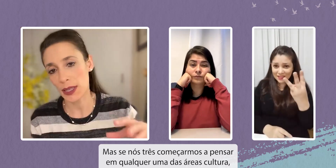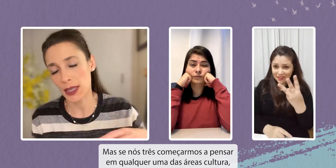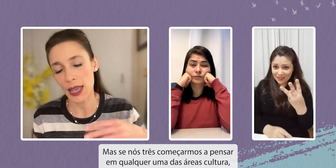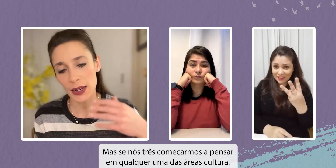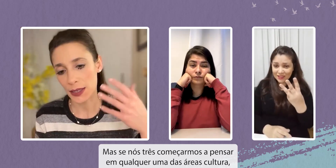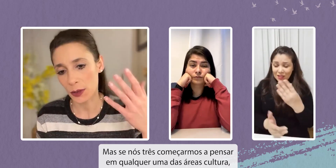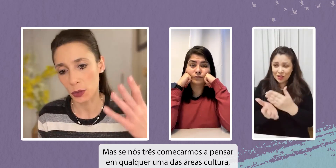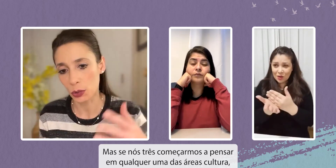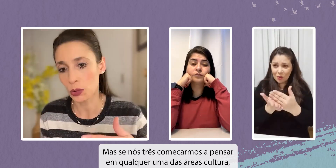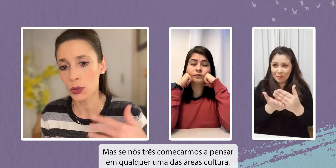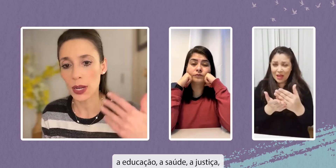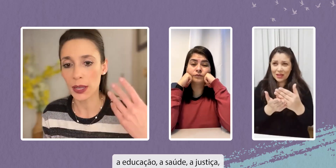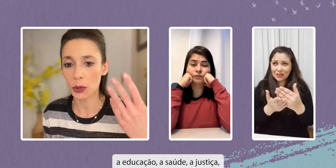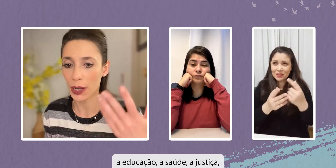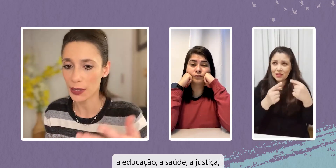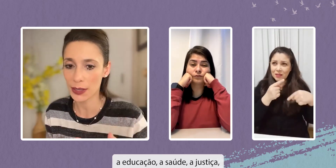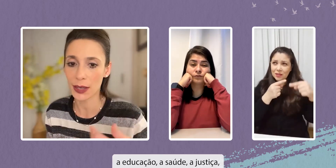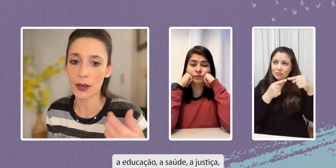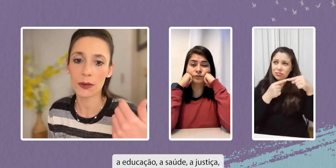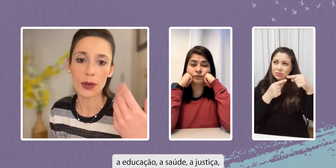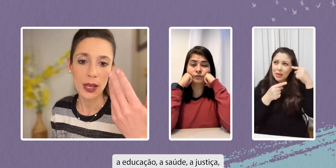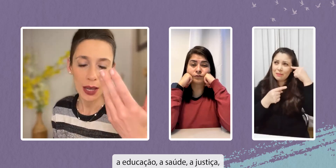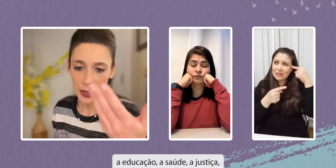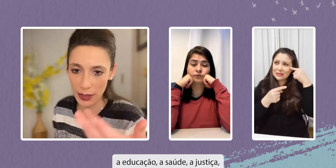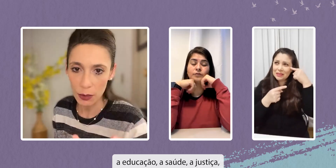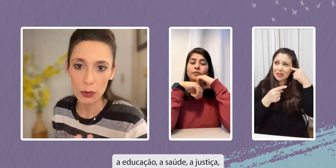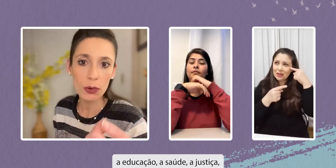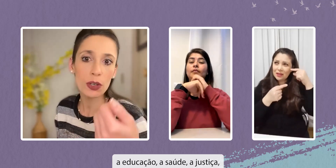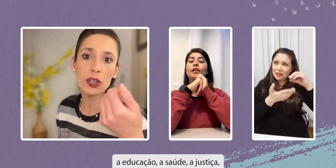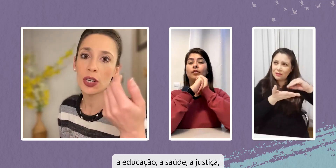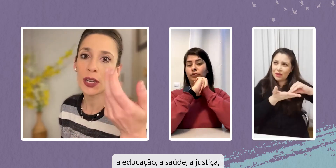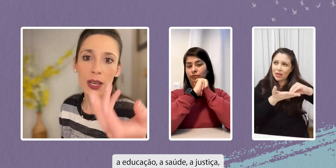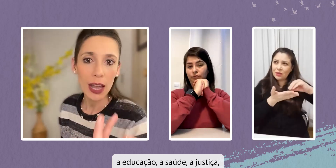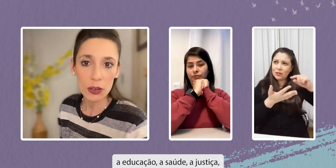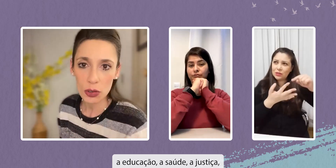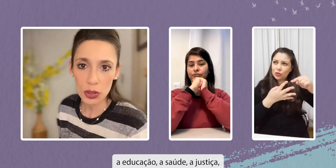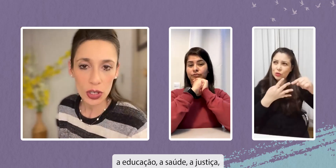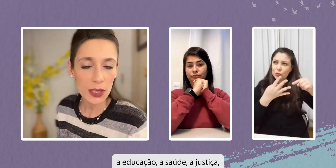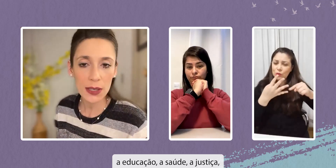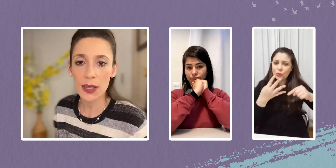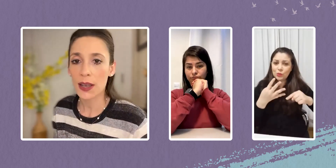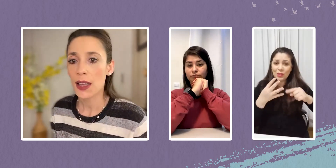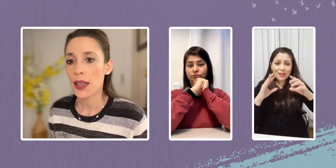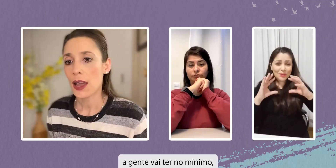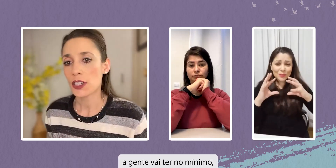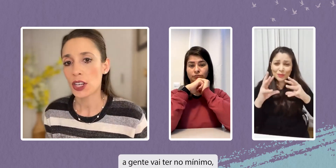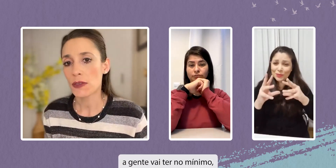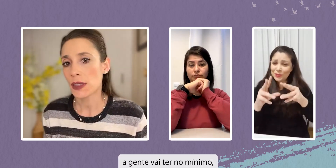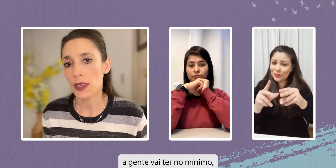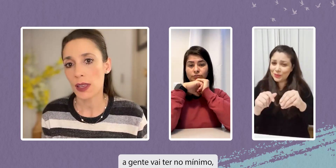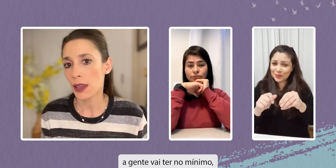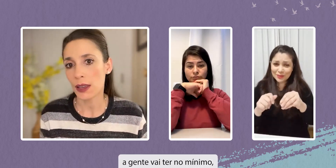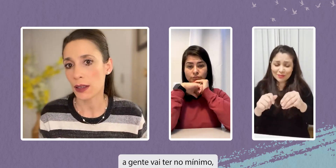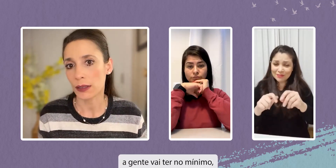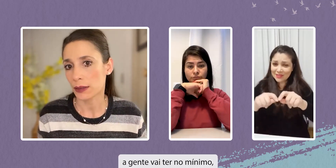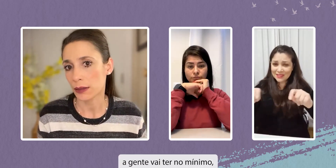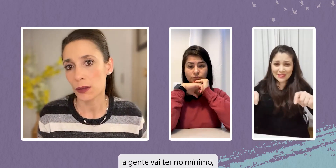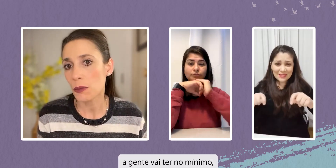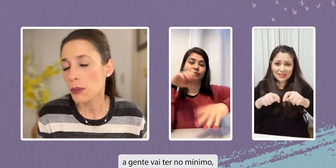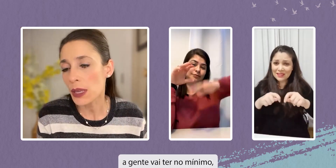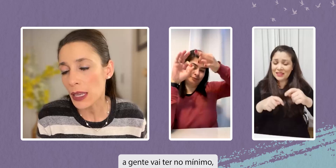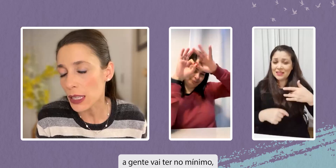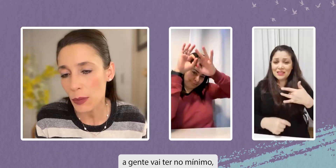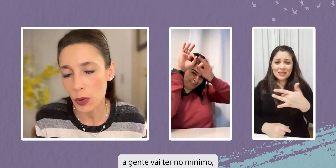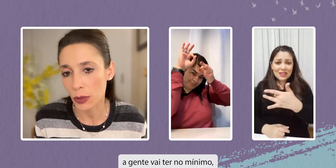qualquer uma das áreas, cultura, a educação, a saúde, a justiça, a gente vai ter